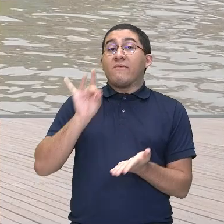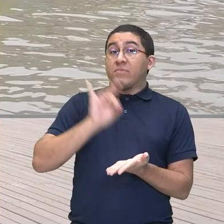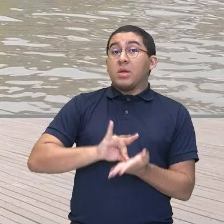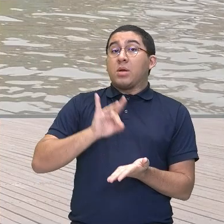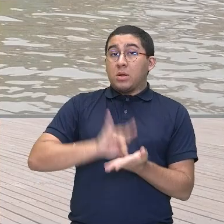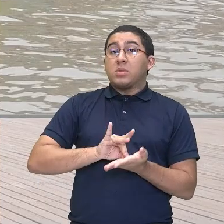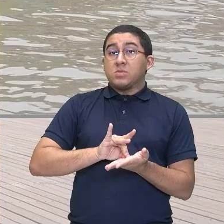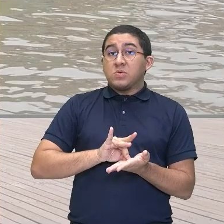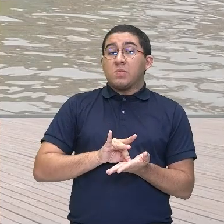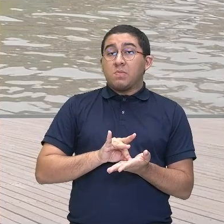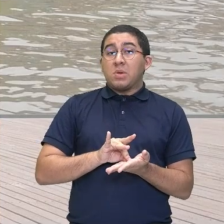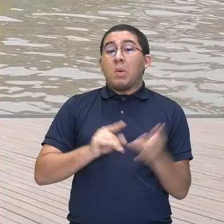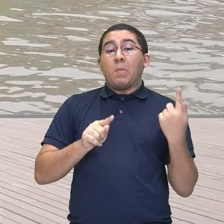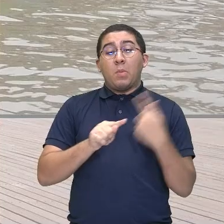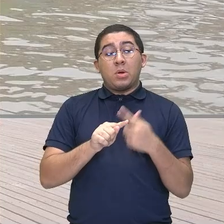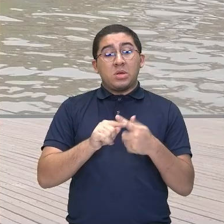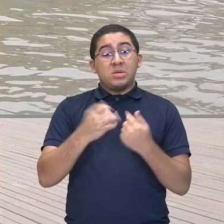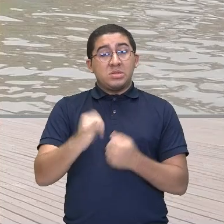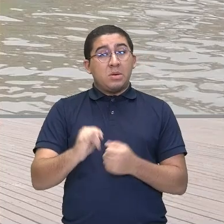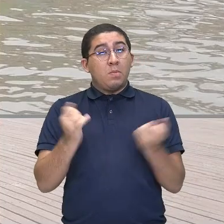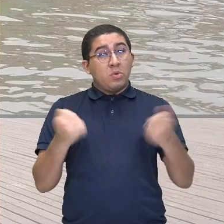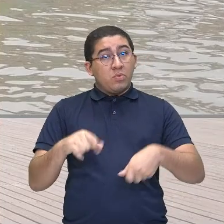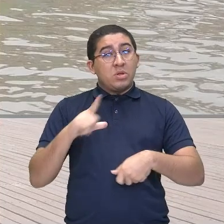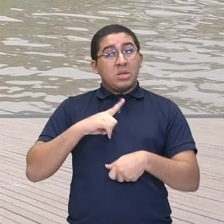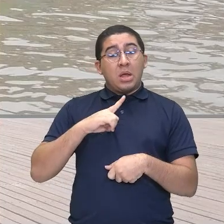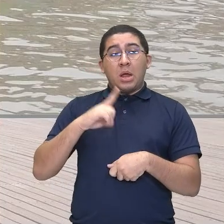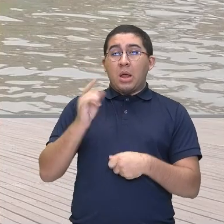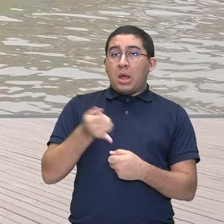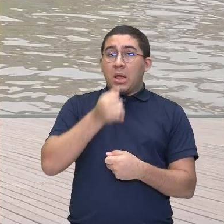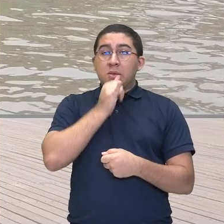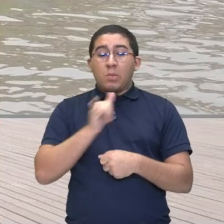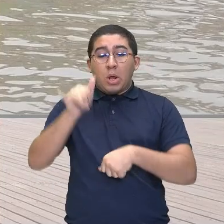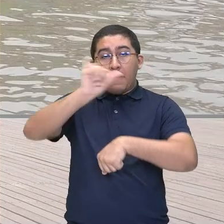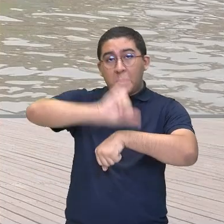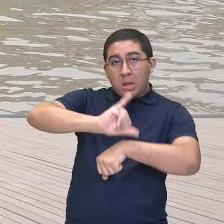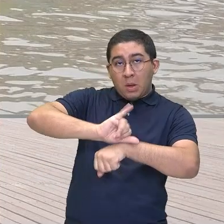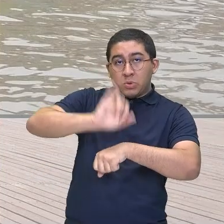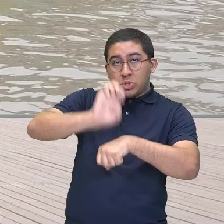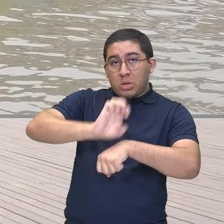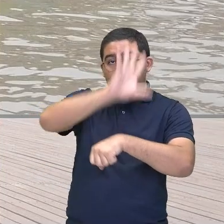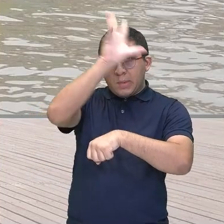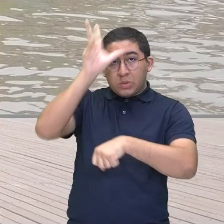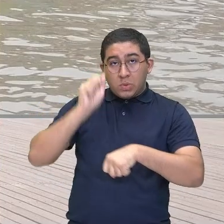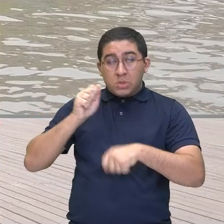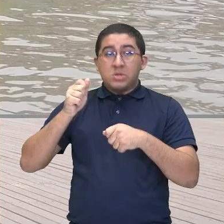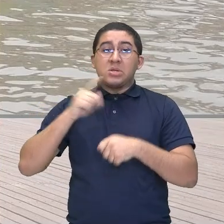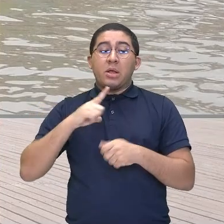que, para abastecer a capital do Amazonas, por exemplo, existem vários,